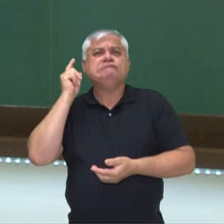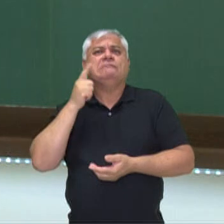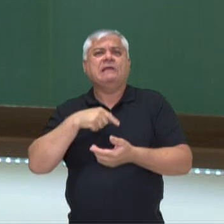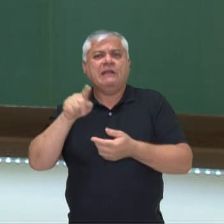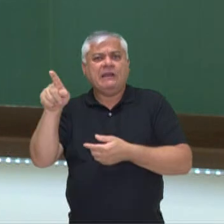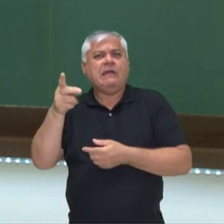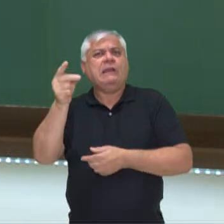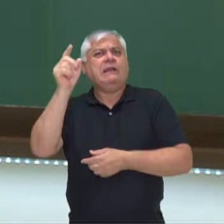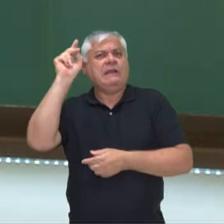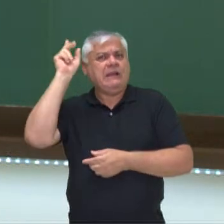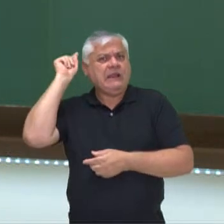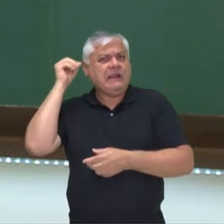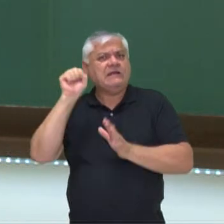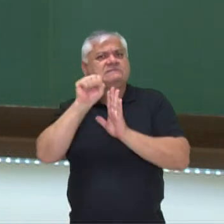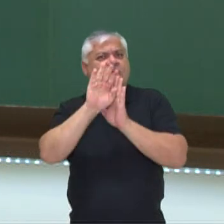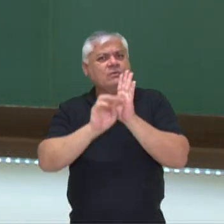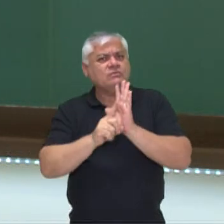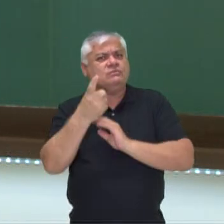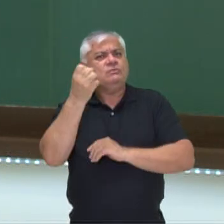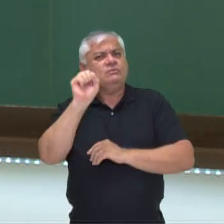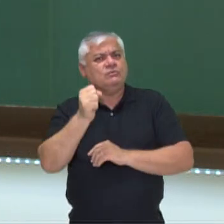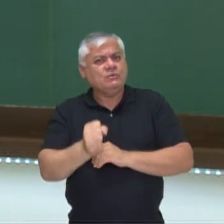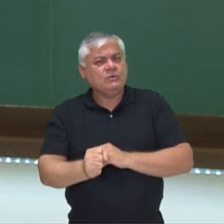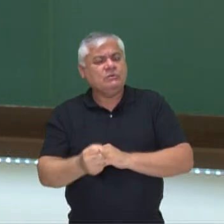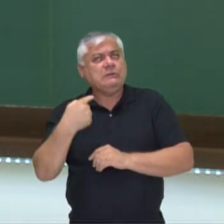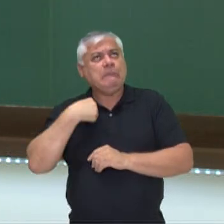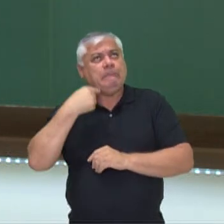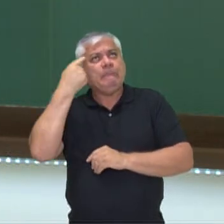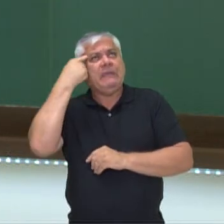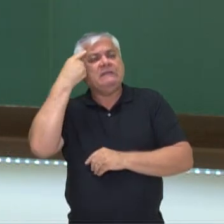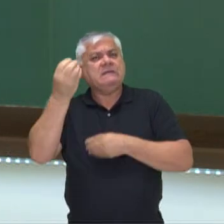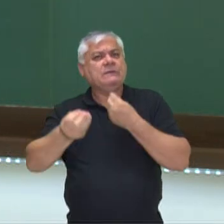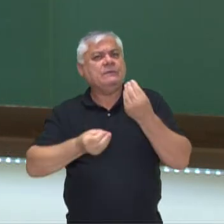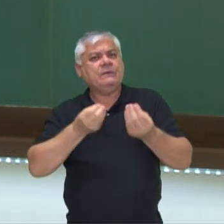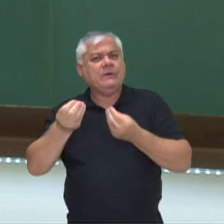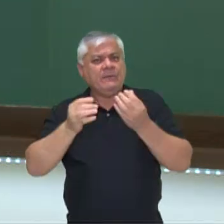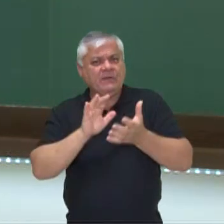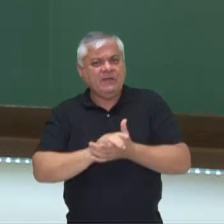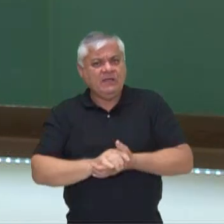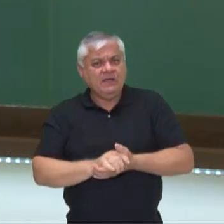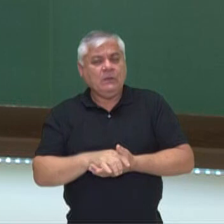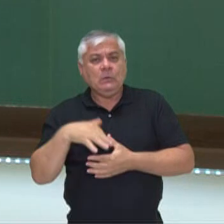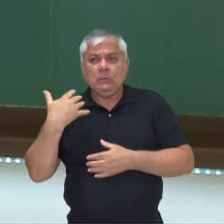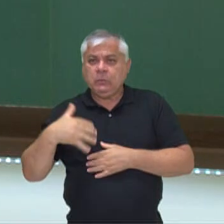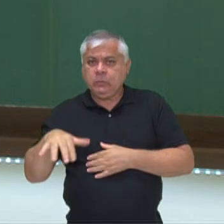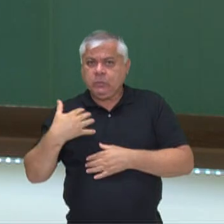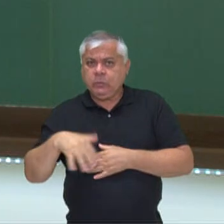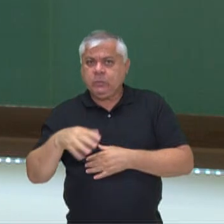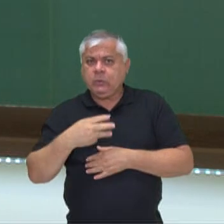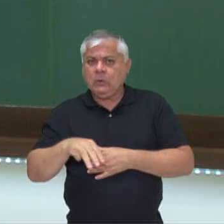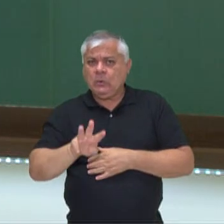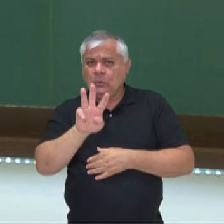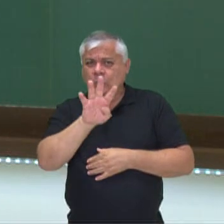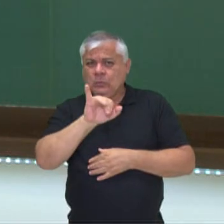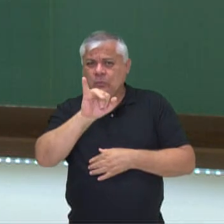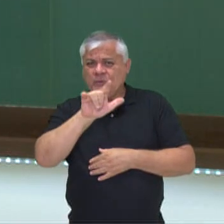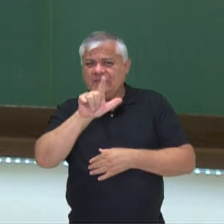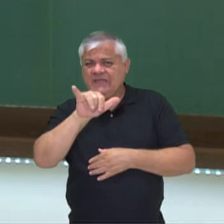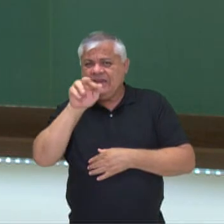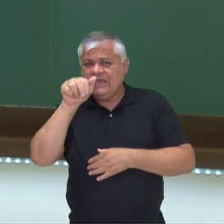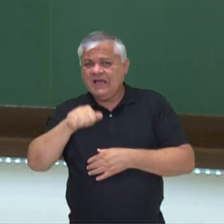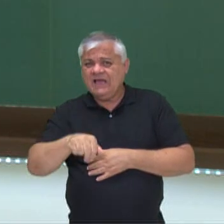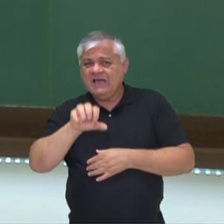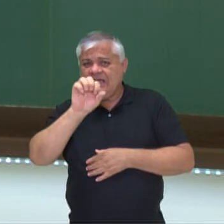no século XVIII, e ainda pensar, poxa, William Shakespeare, ele realmente conseguiu dizer com